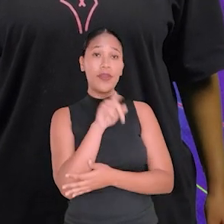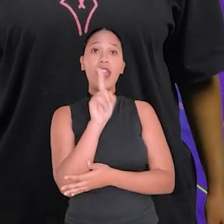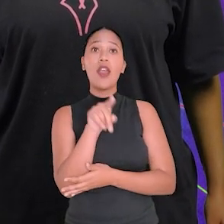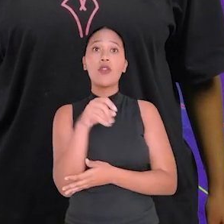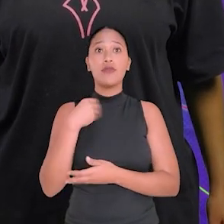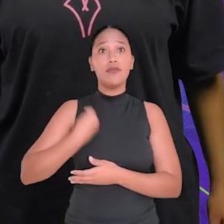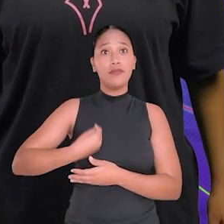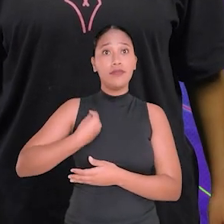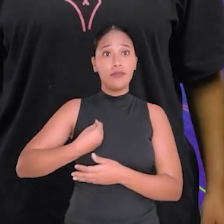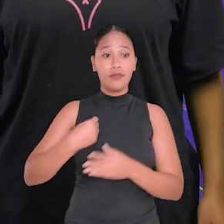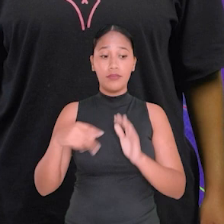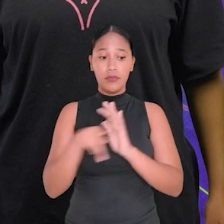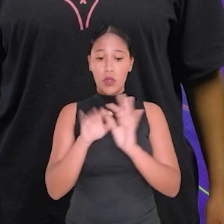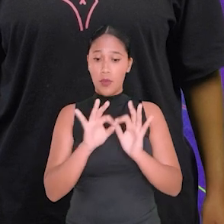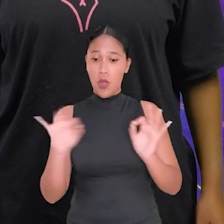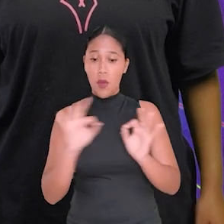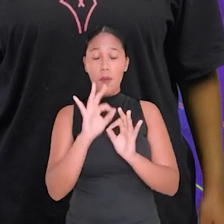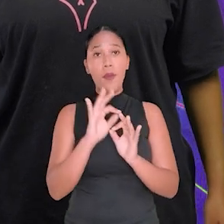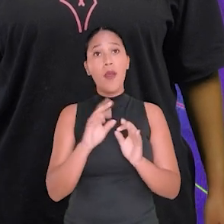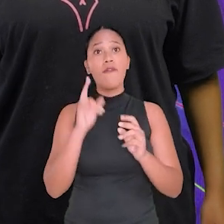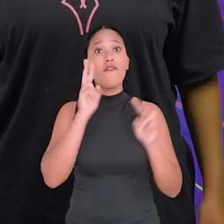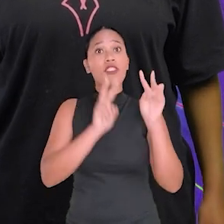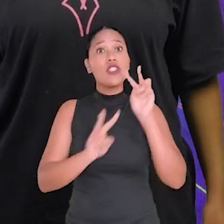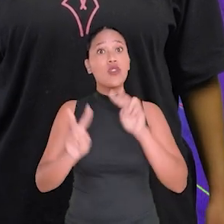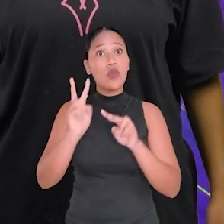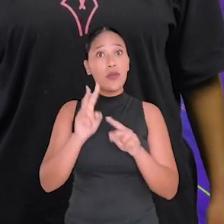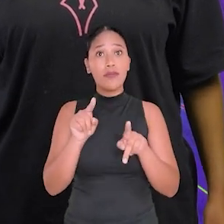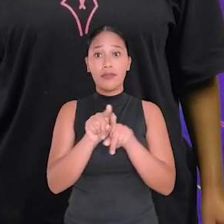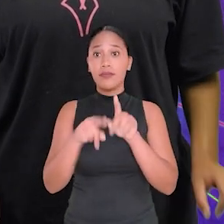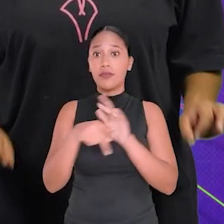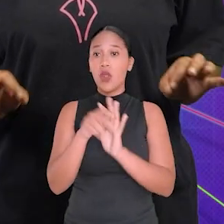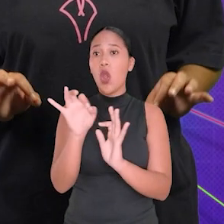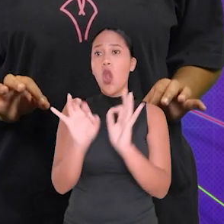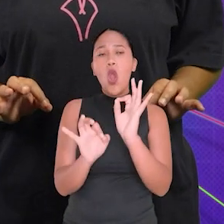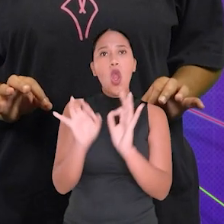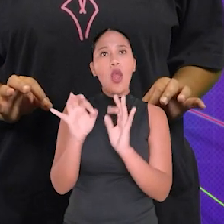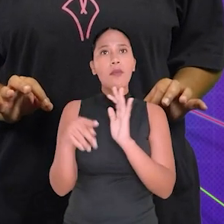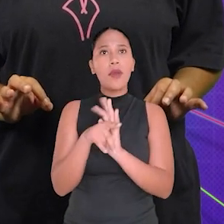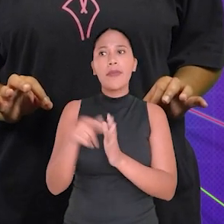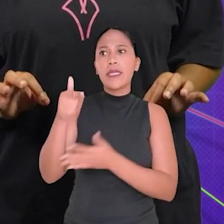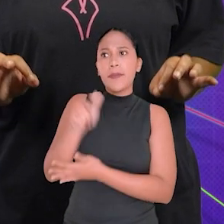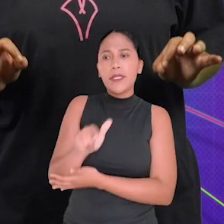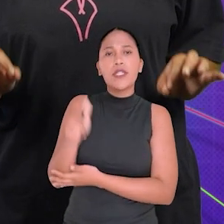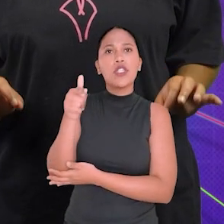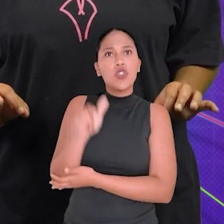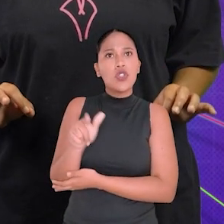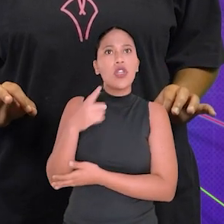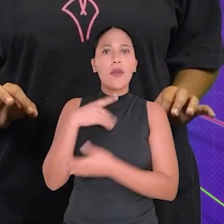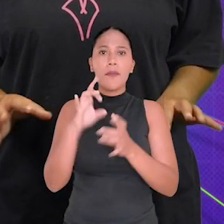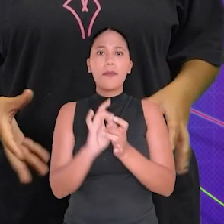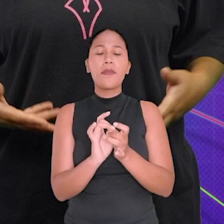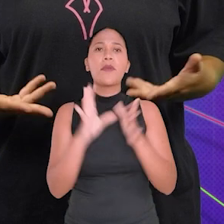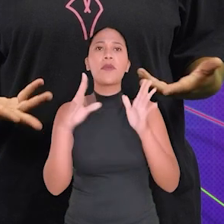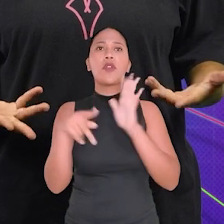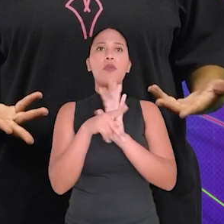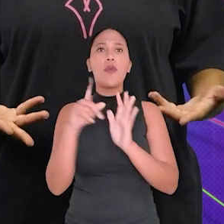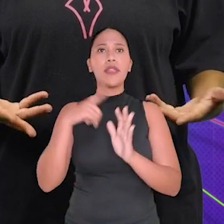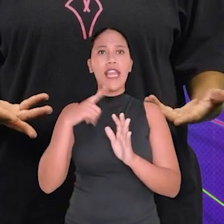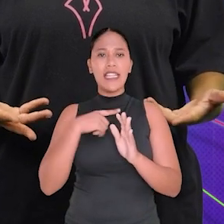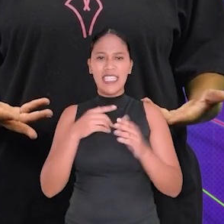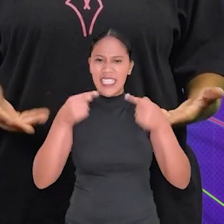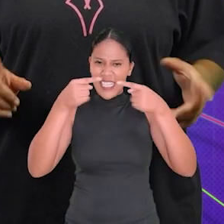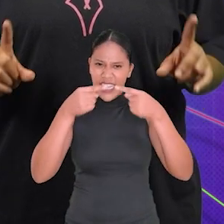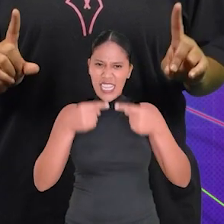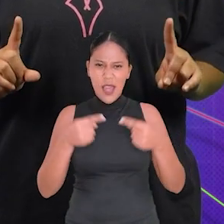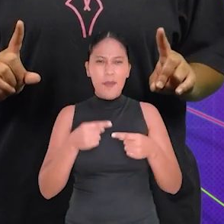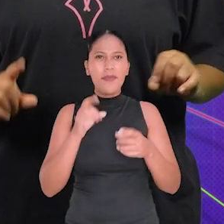visuais do Minecraft é a presença de simetrias e padrões visuais. Os blocos são organizados em padrões repetitivos, o que permite a criação